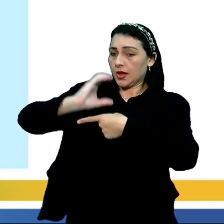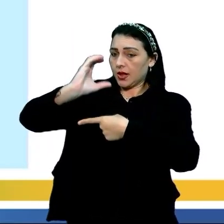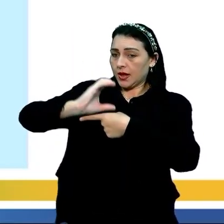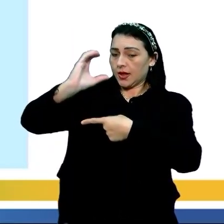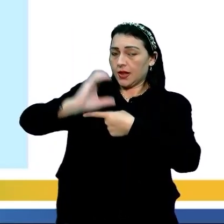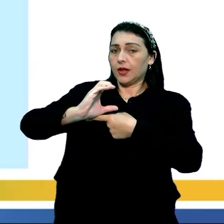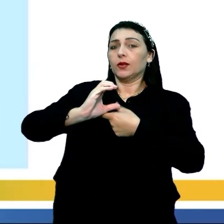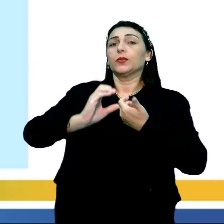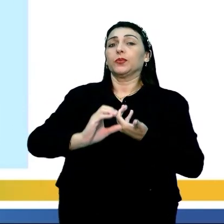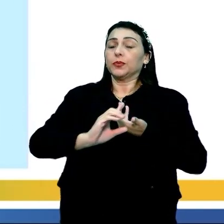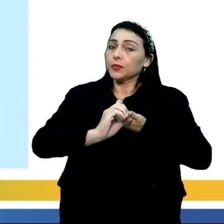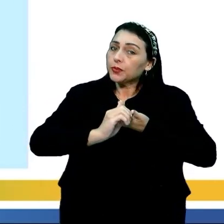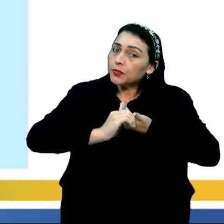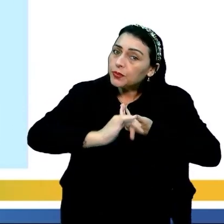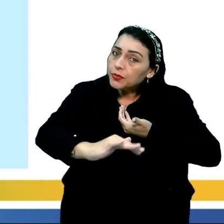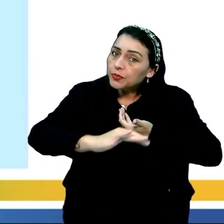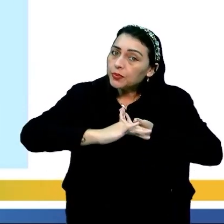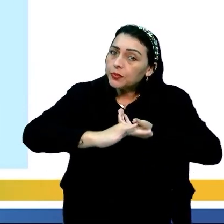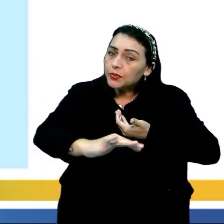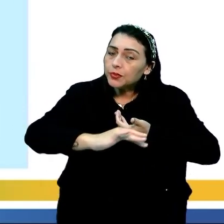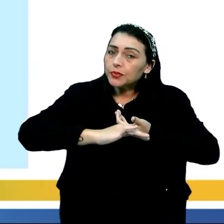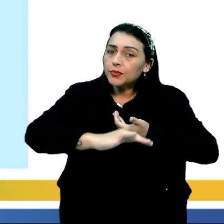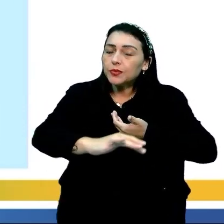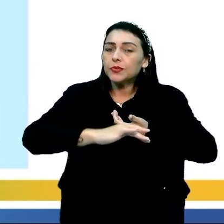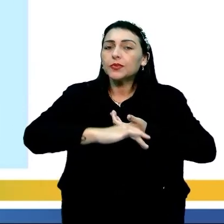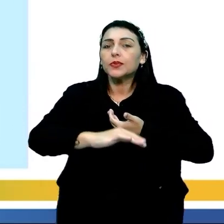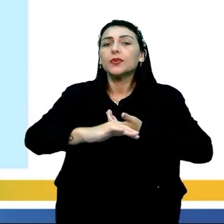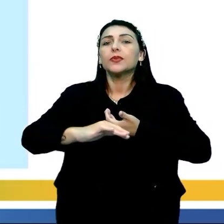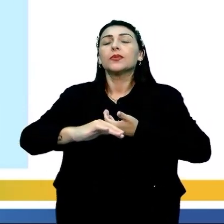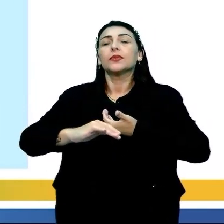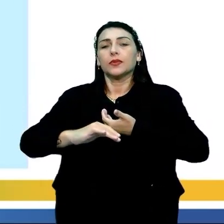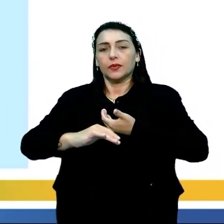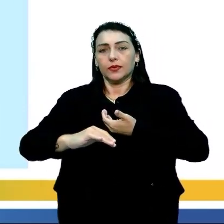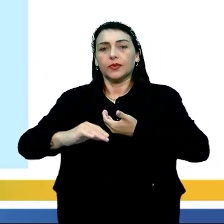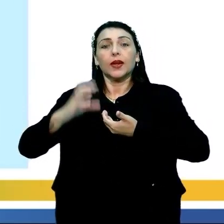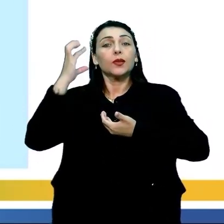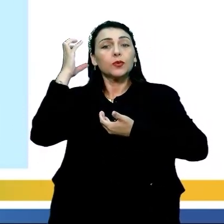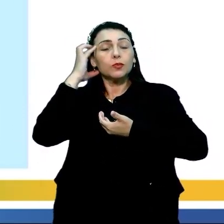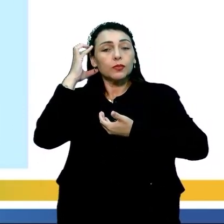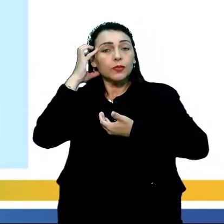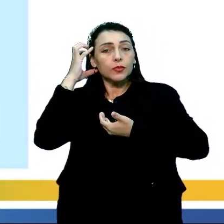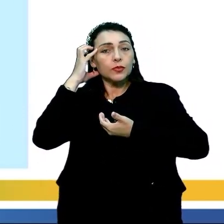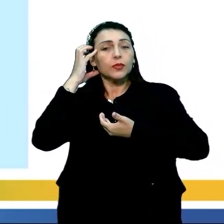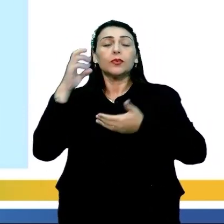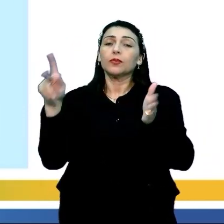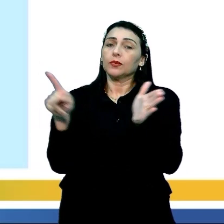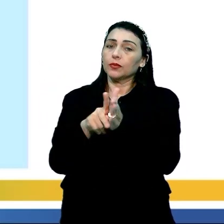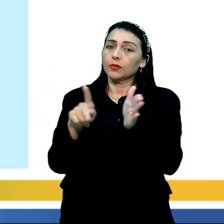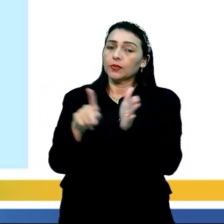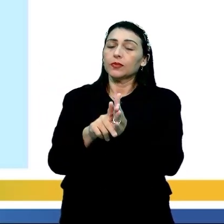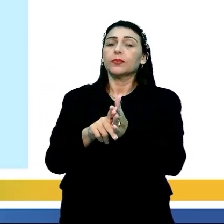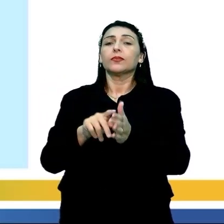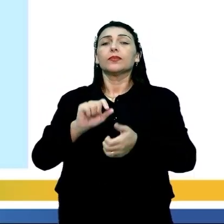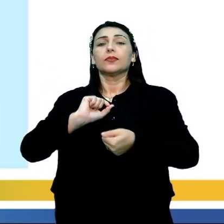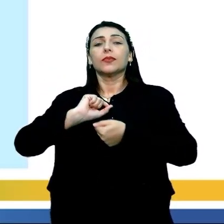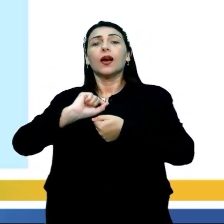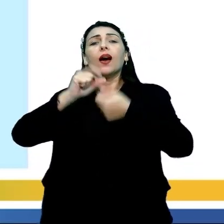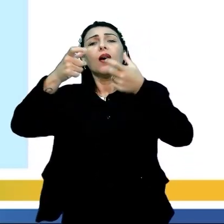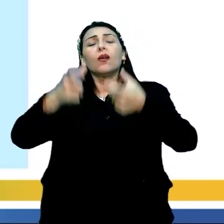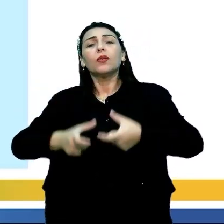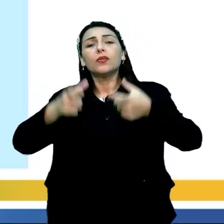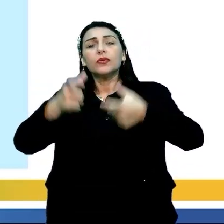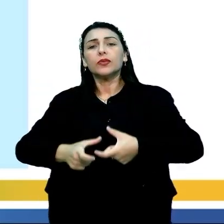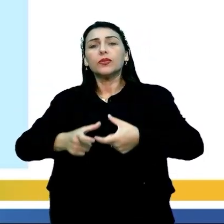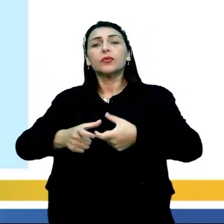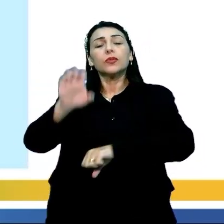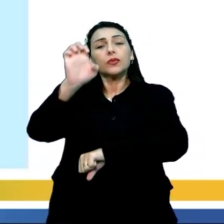a região, aliás, a zona de transição que nós chamamos de Pantanal. Ele é o complexo do Pantanal, que fica aí